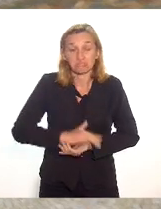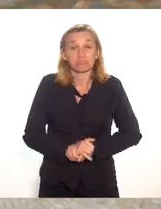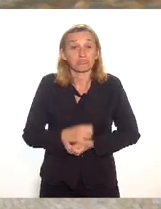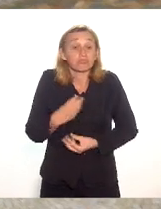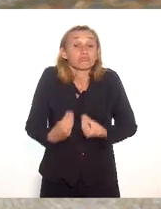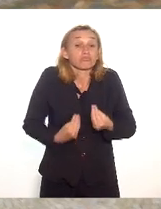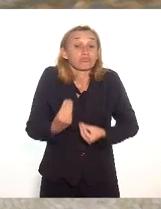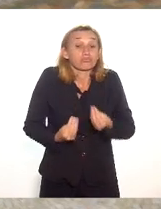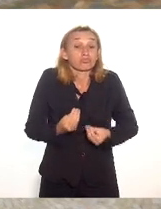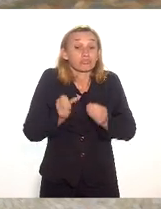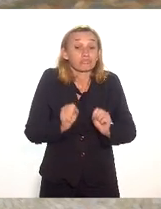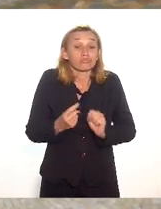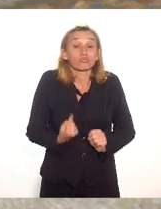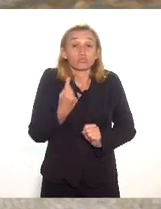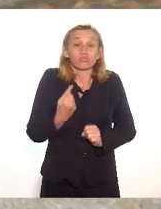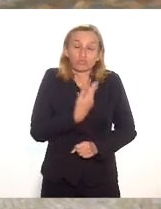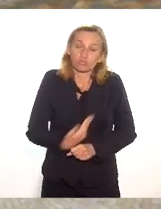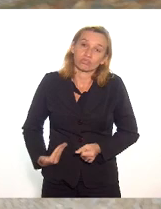como pode um governo